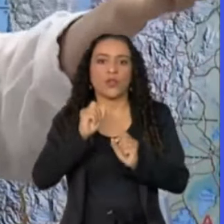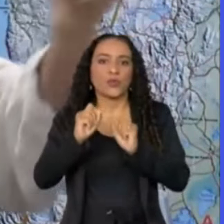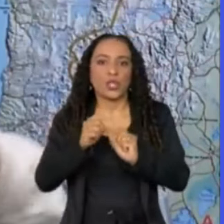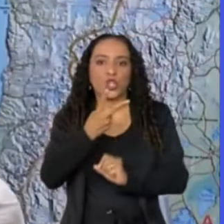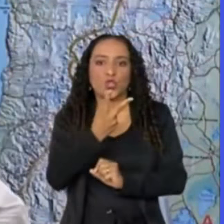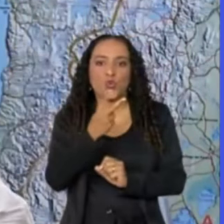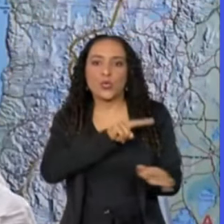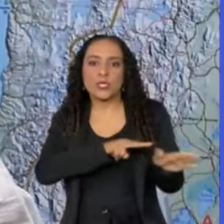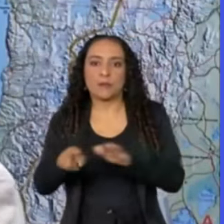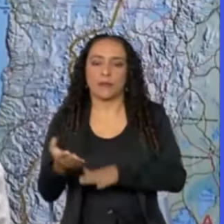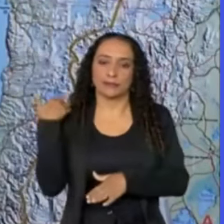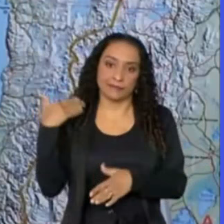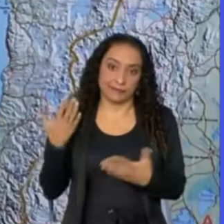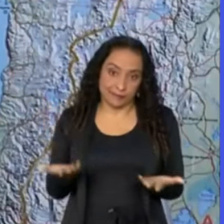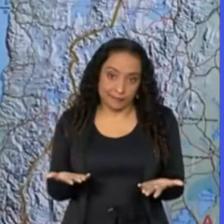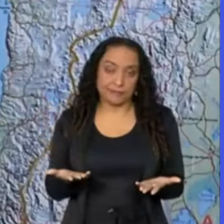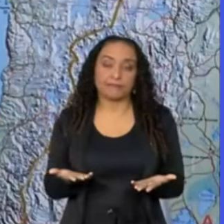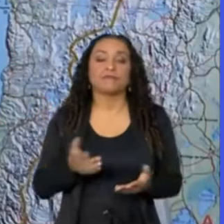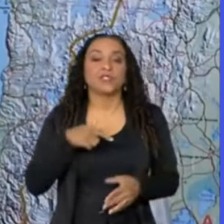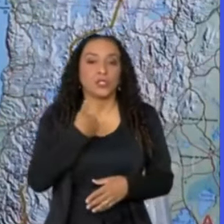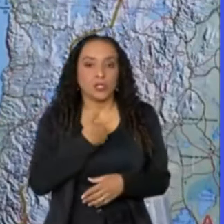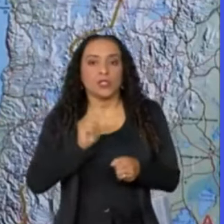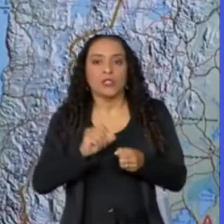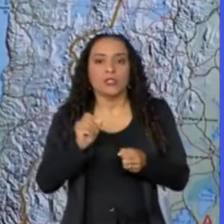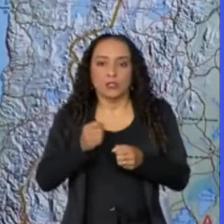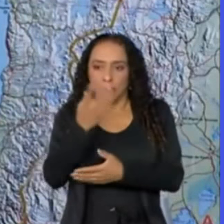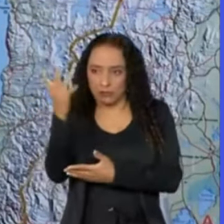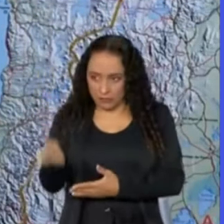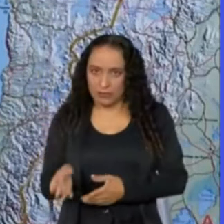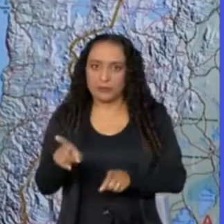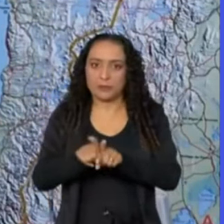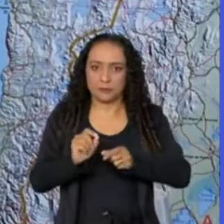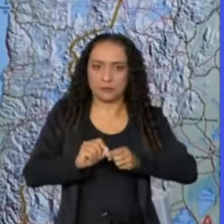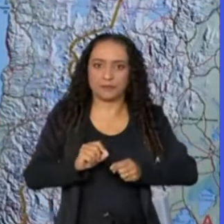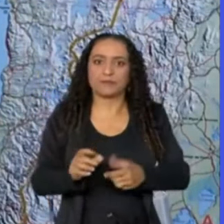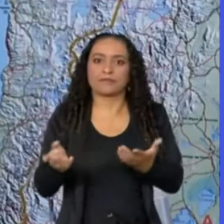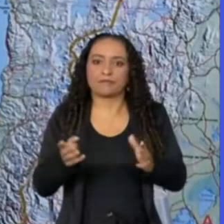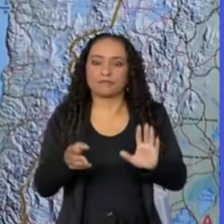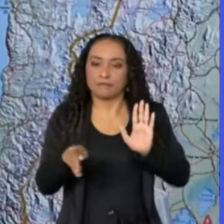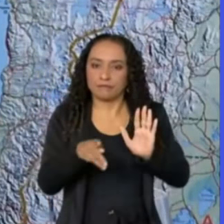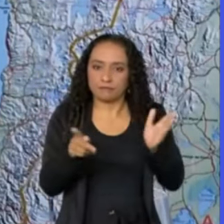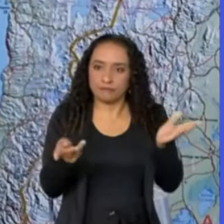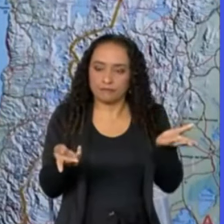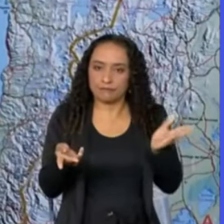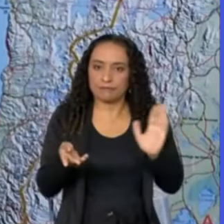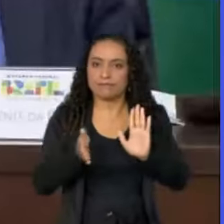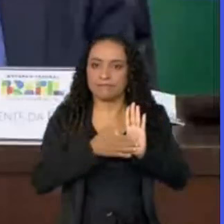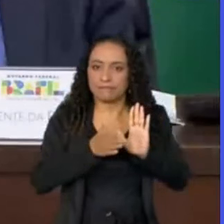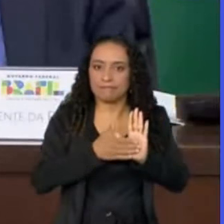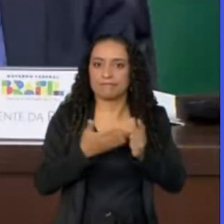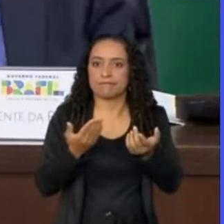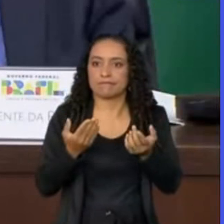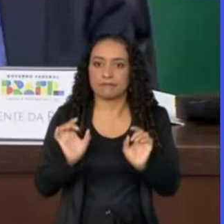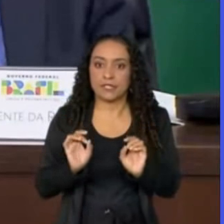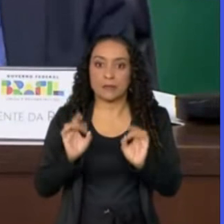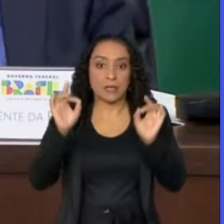H duas semanas atrás nós fizemos o senhor fez medida extraordinária para orçamento